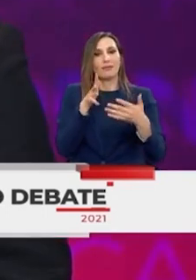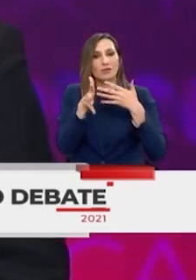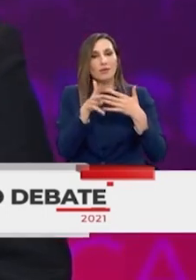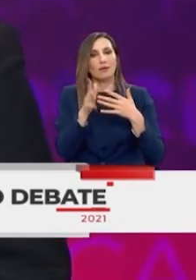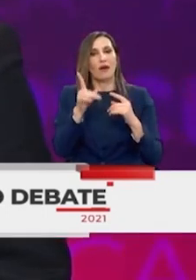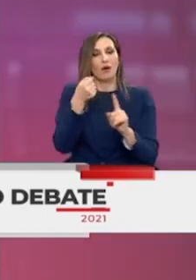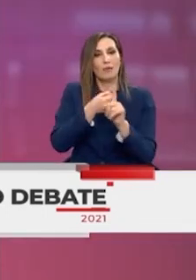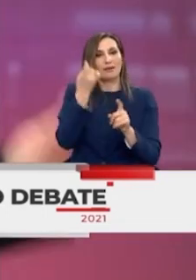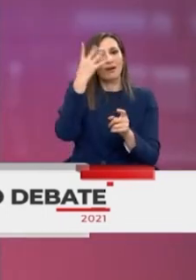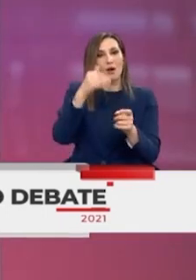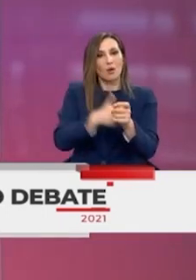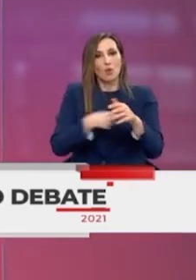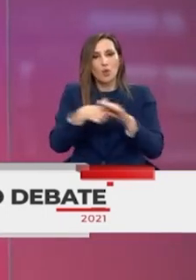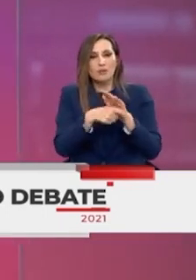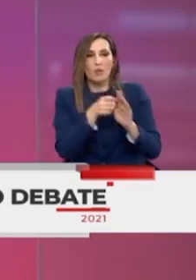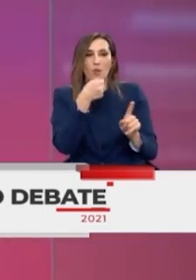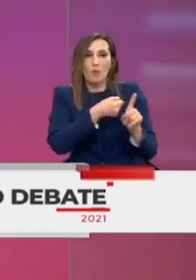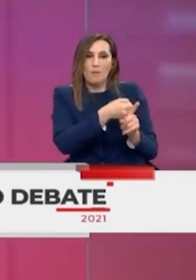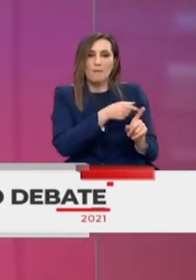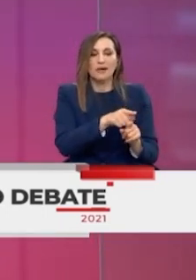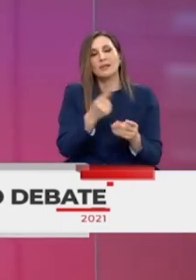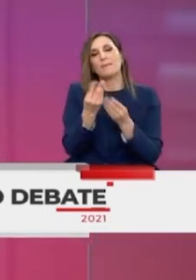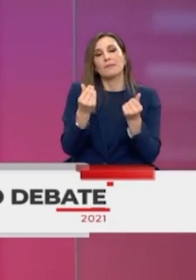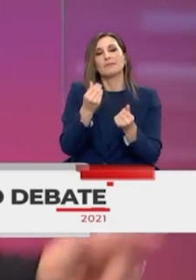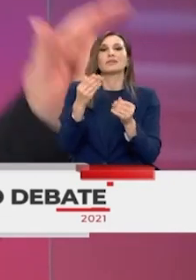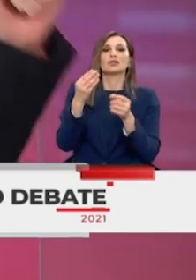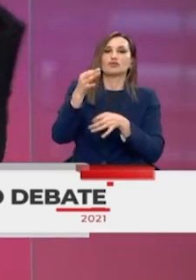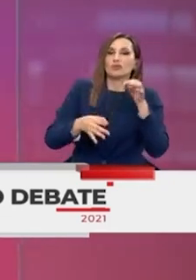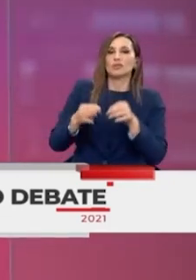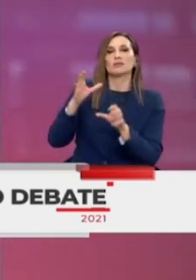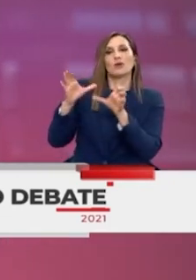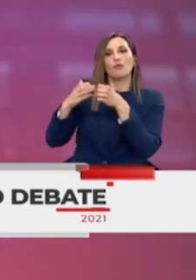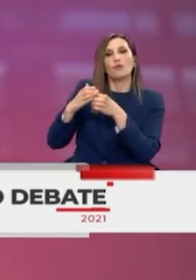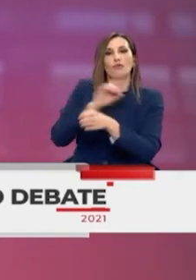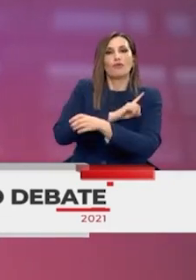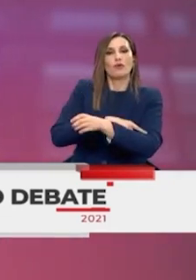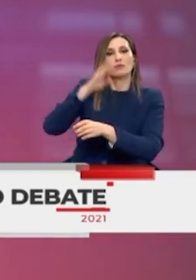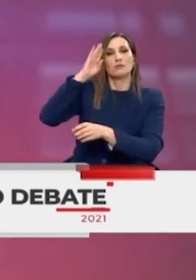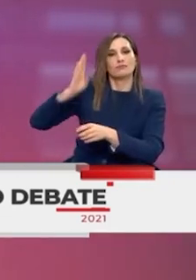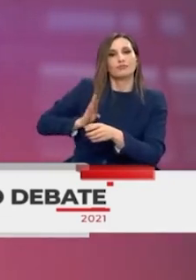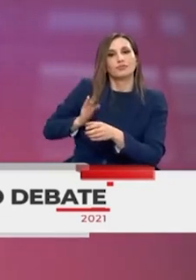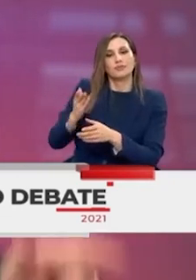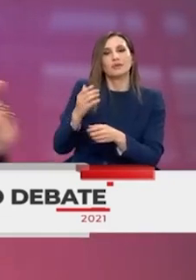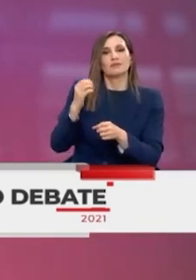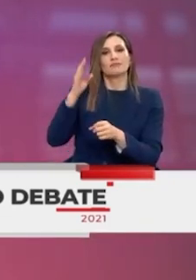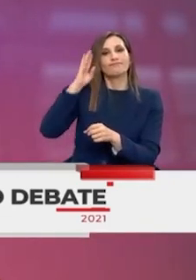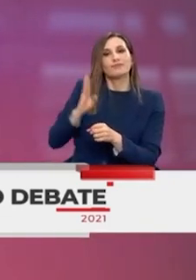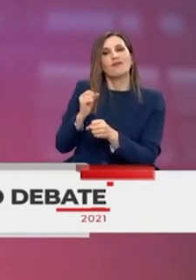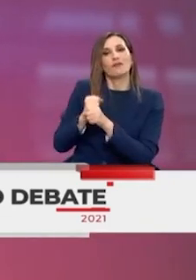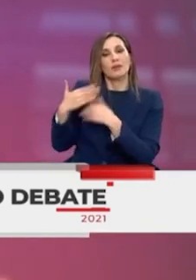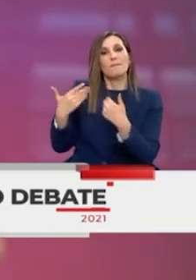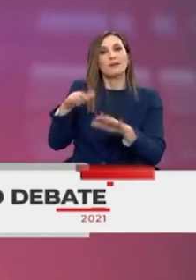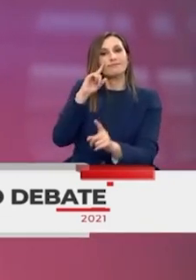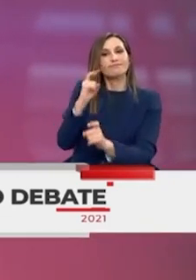combate à corrupção, que há meios para a justiça, para as forças de segurança, para as Forças Armadas funcionarem, mas com